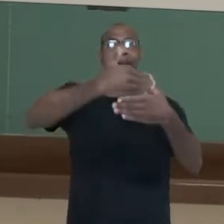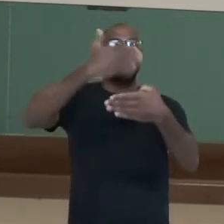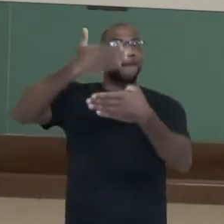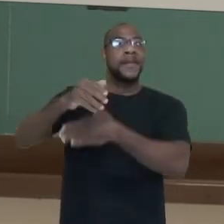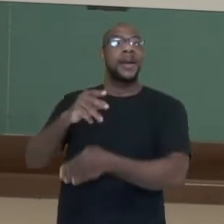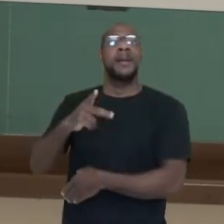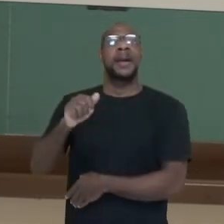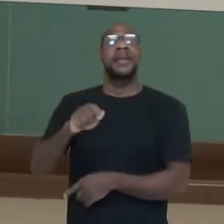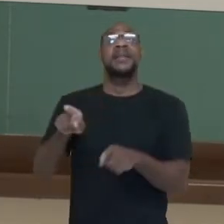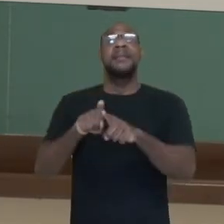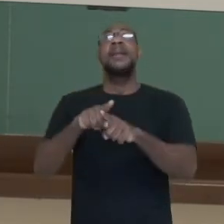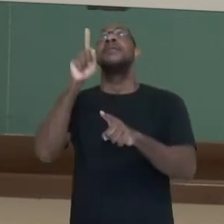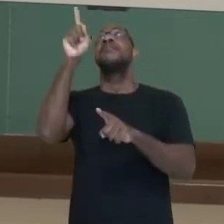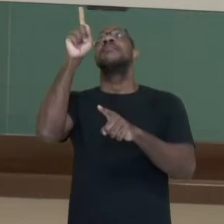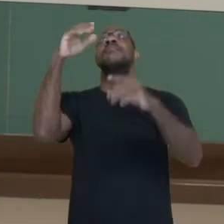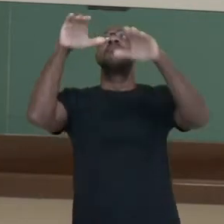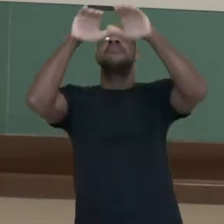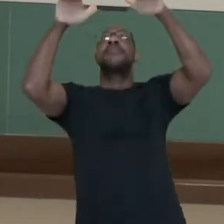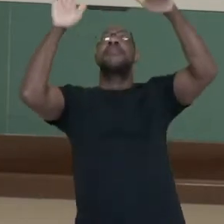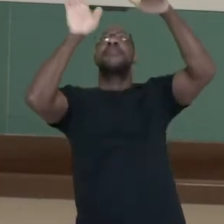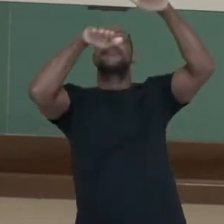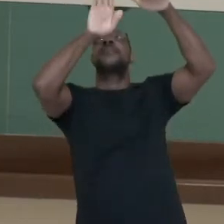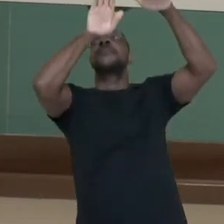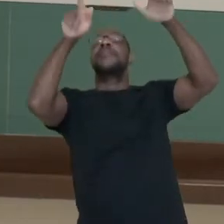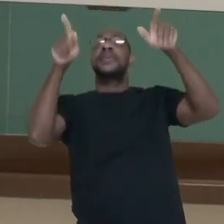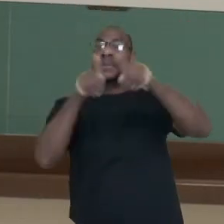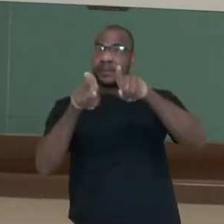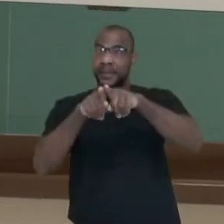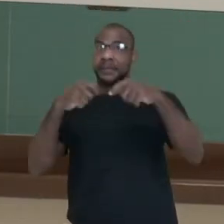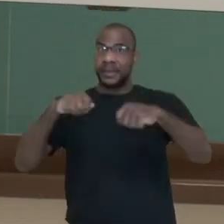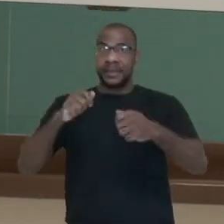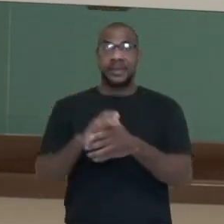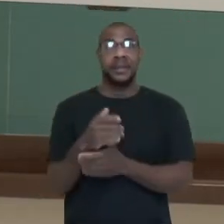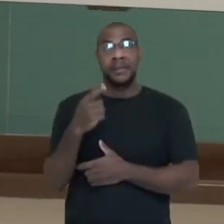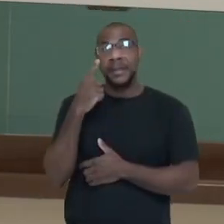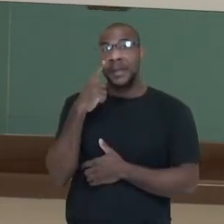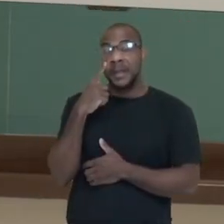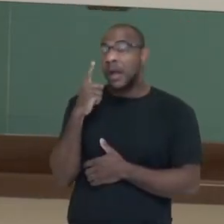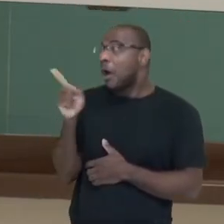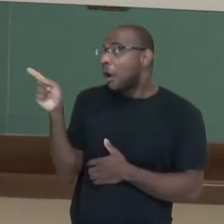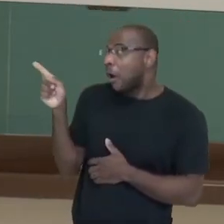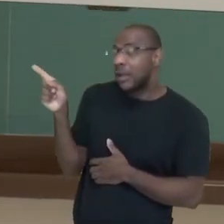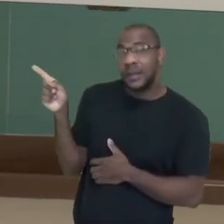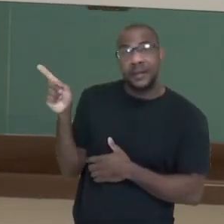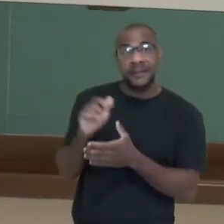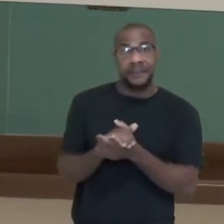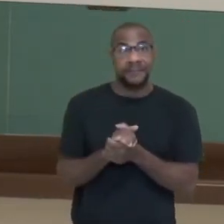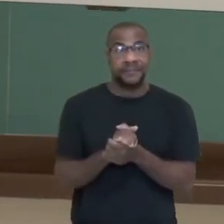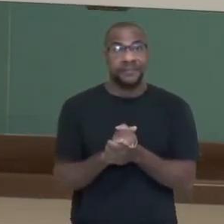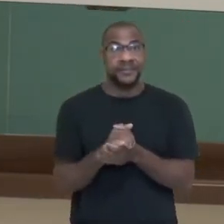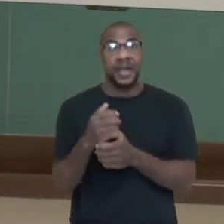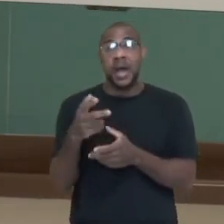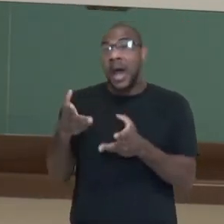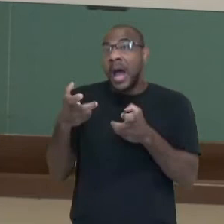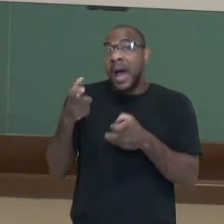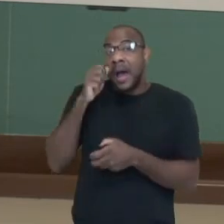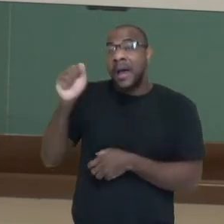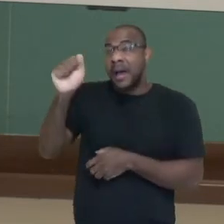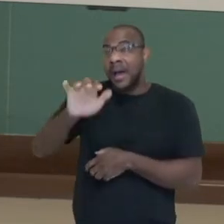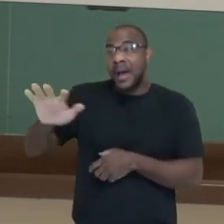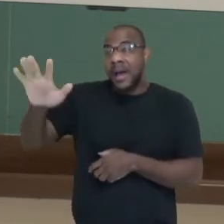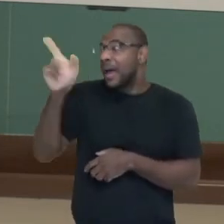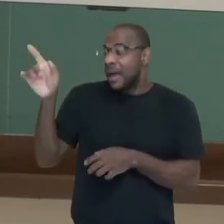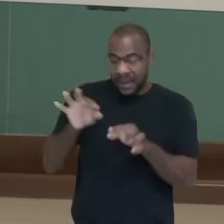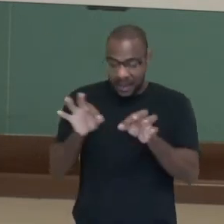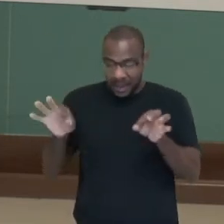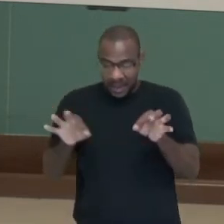o teto. Olha aqui, tem que prestar atenção nessas... A prof vai dar um spoiler aqui, tem que prestar atenção nessas